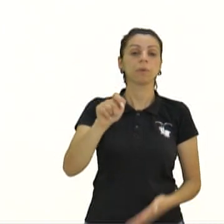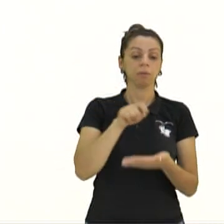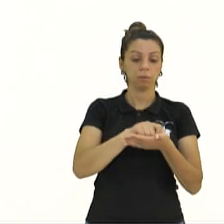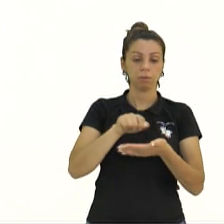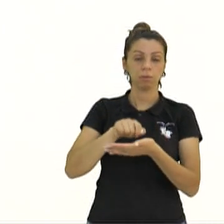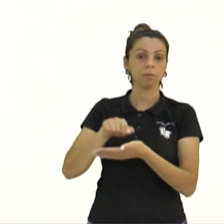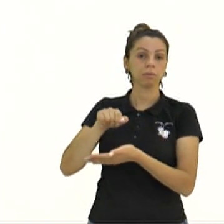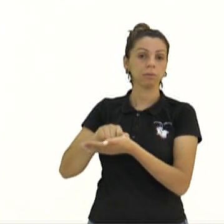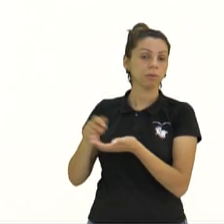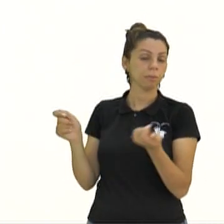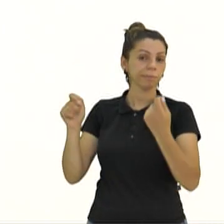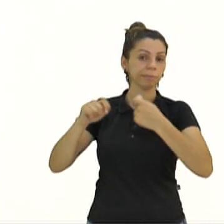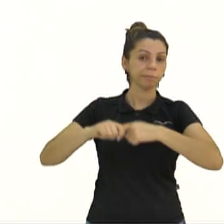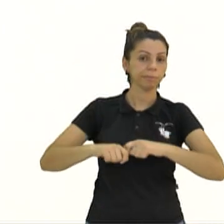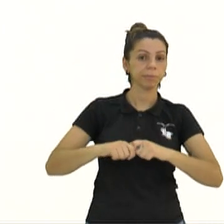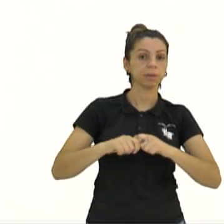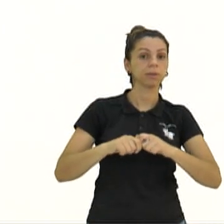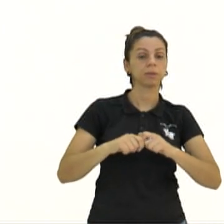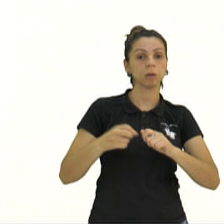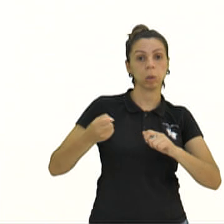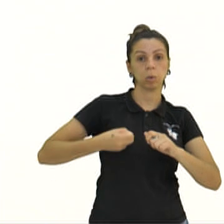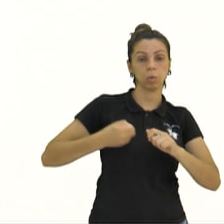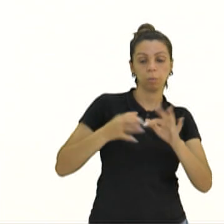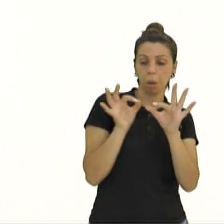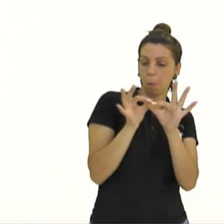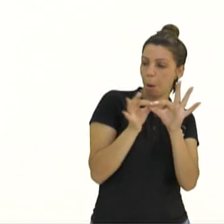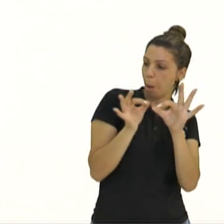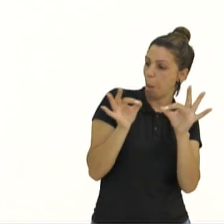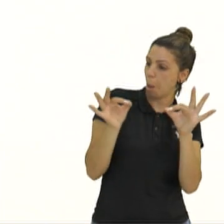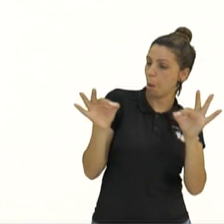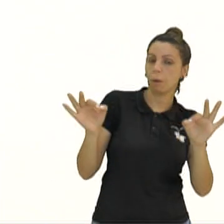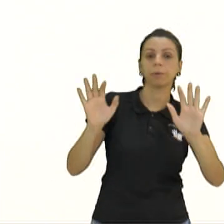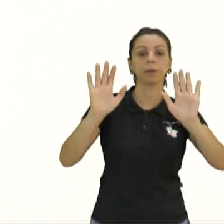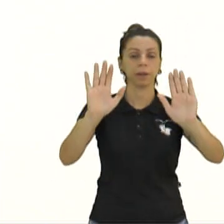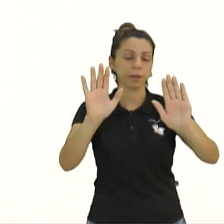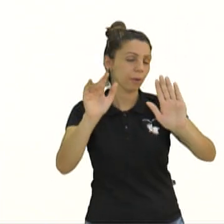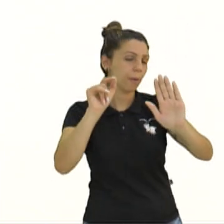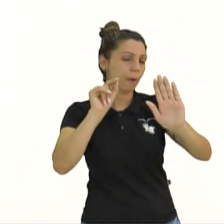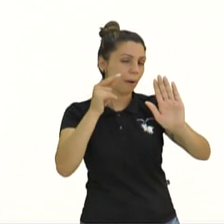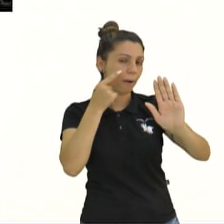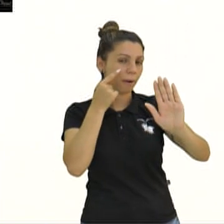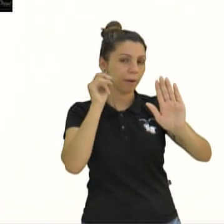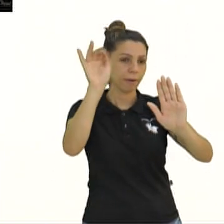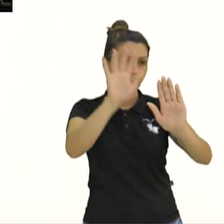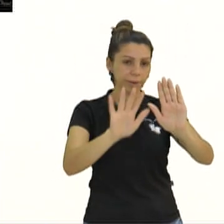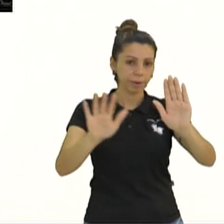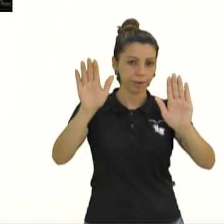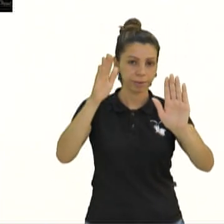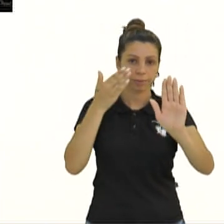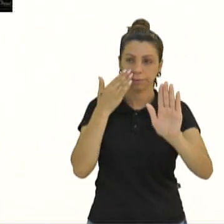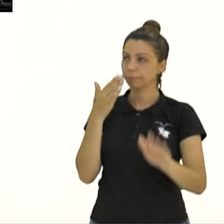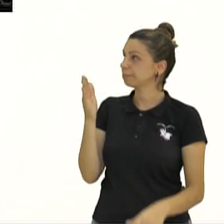escritas, requerem uma quantidade grande de algarismos. Tá? Então, se você olhar nos desenhos que a gente tinha antes, ó, o